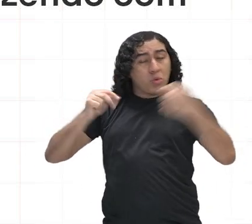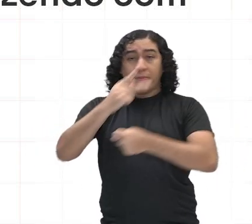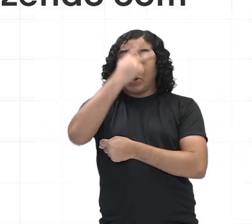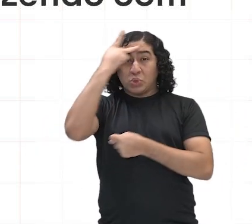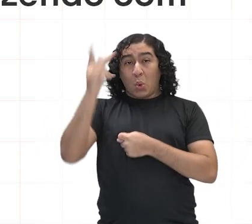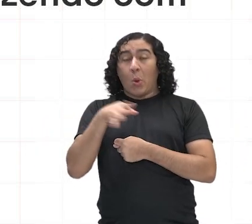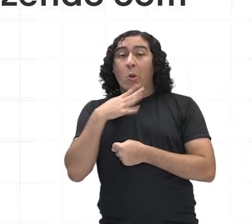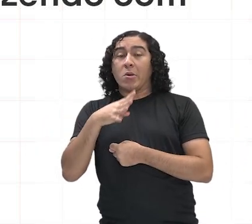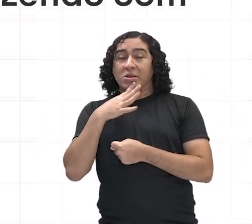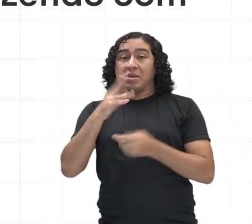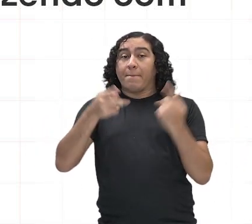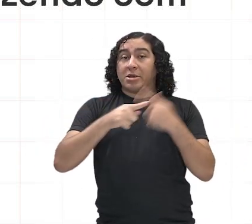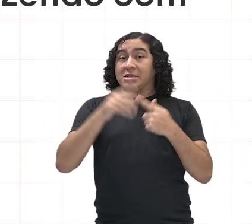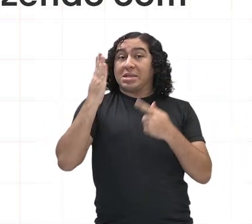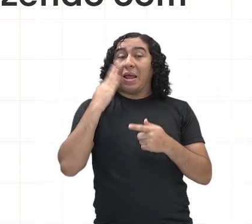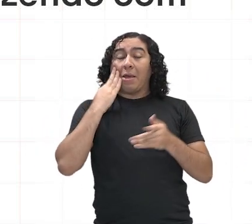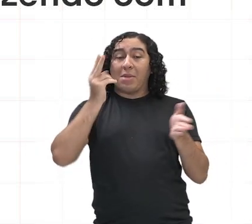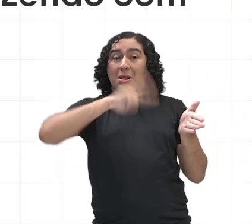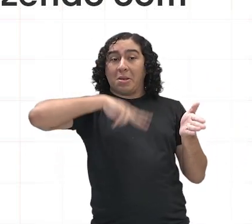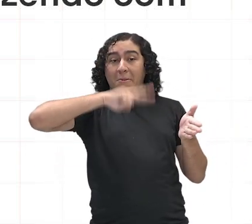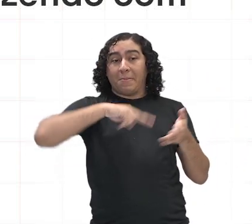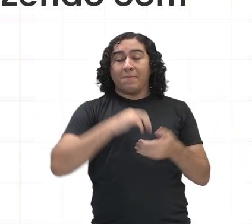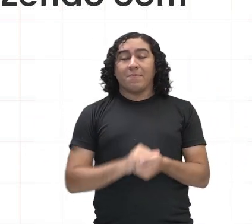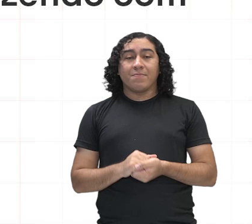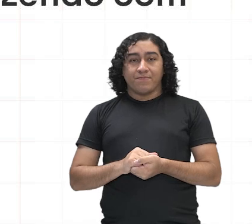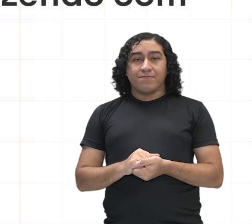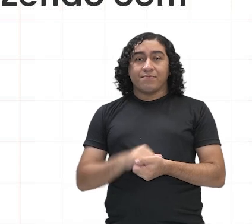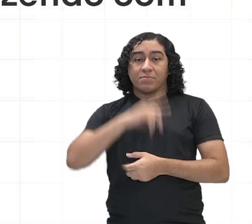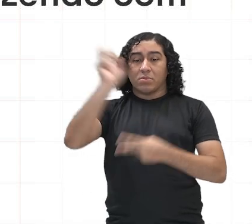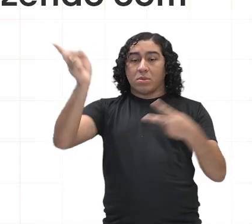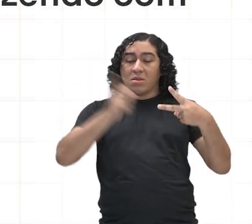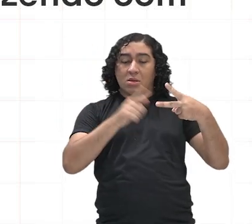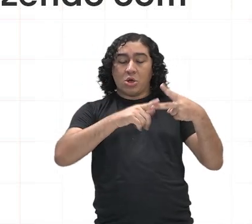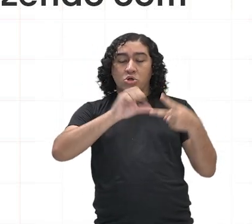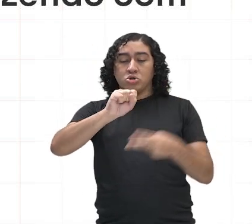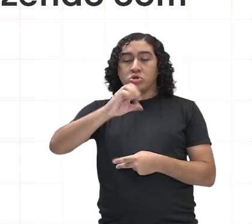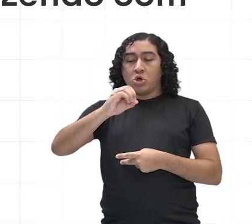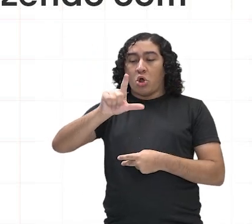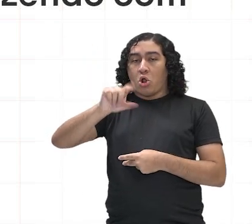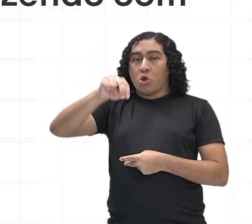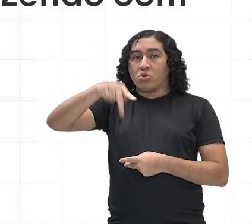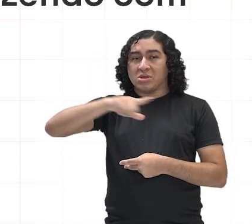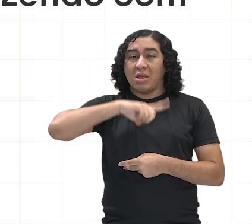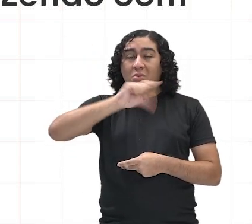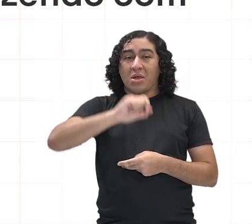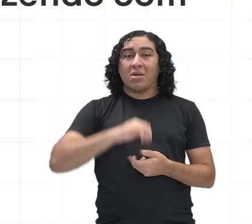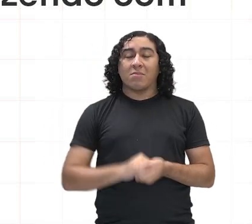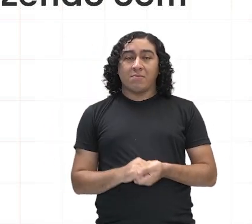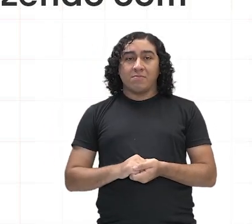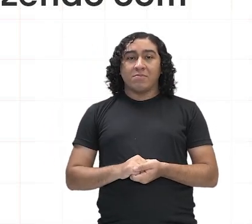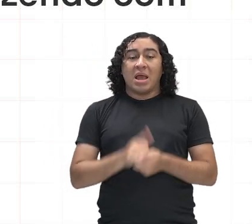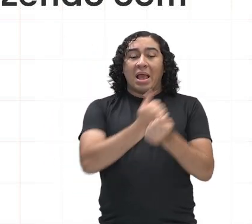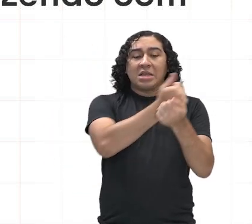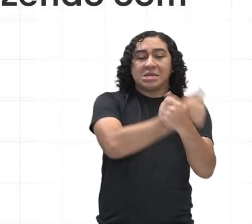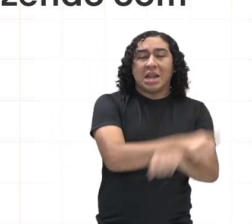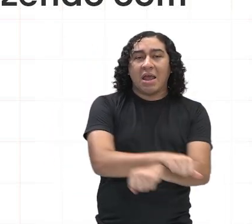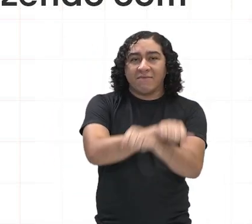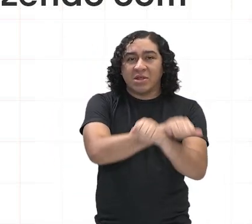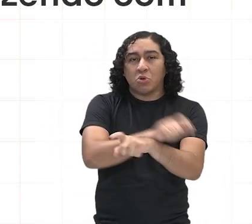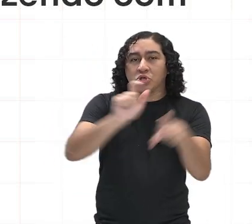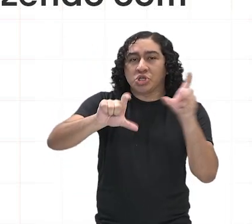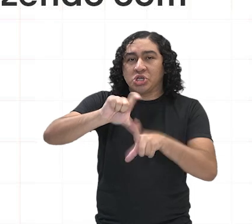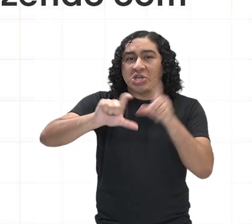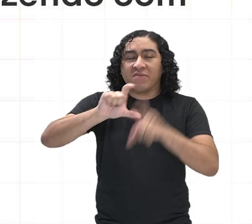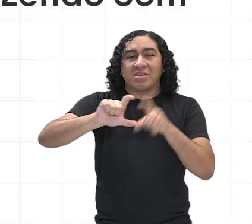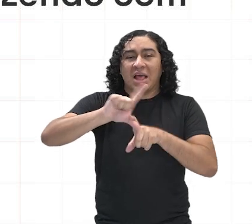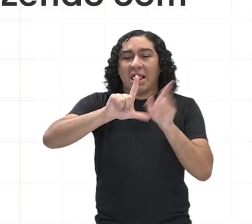aí ao segundo, que é, então, Solon, tá? Acabou com a escravidão por dívida e anulou as dívidas existentes, fazendo com